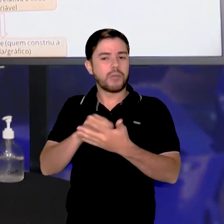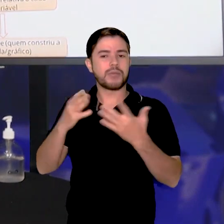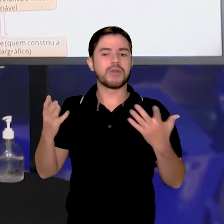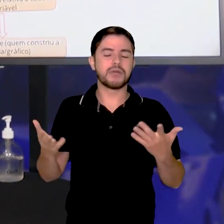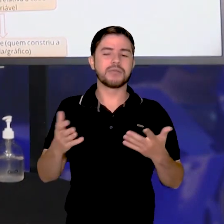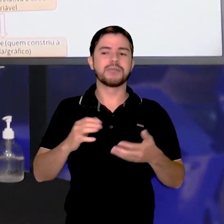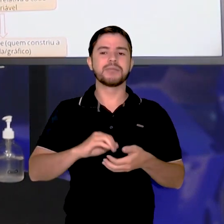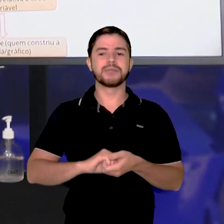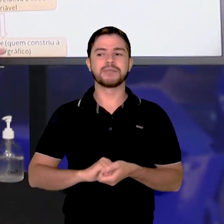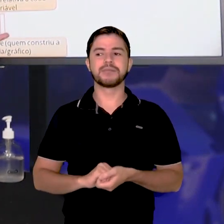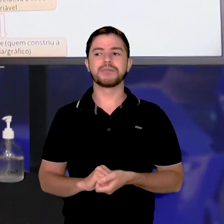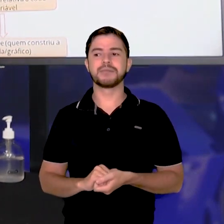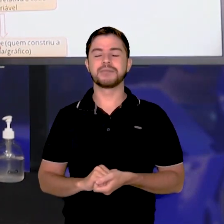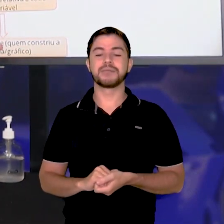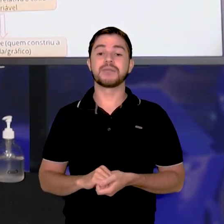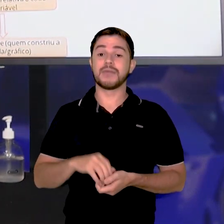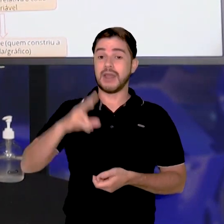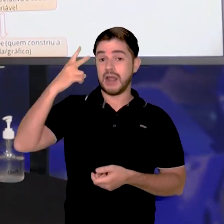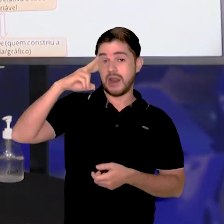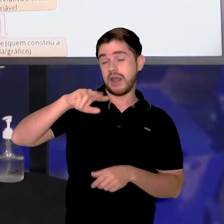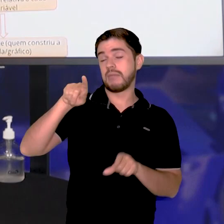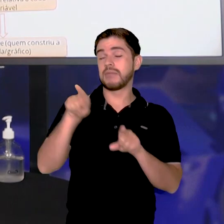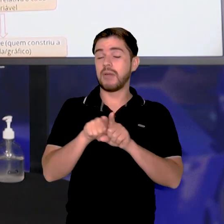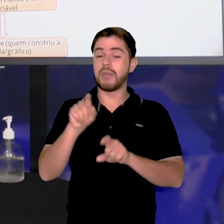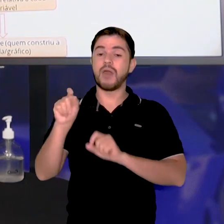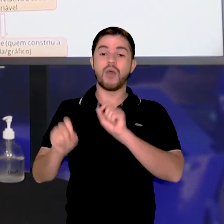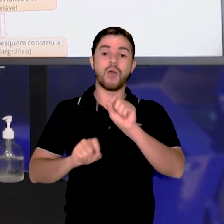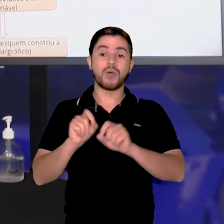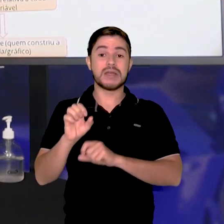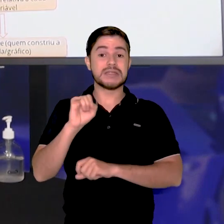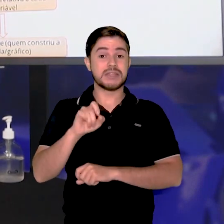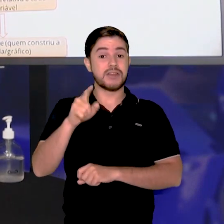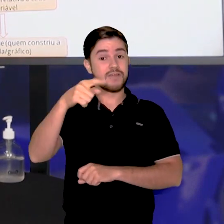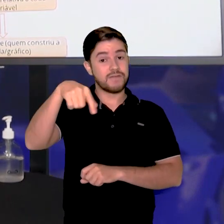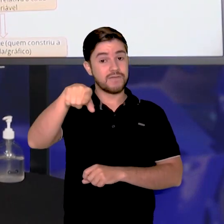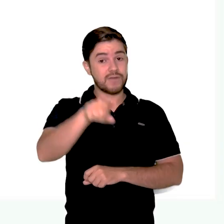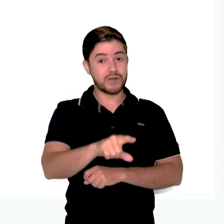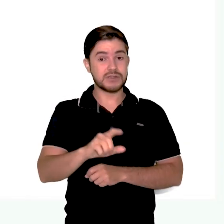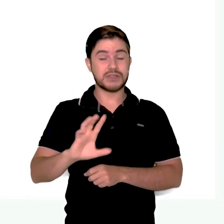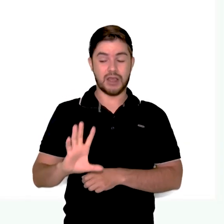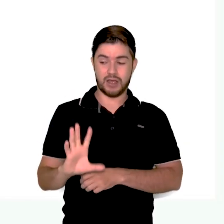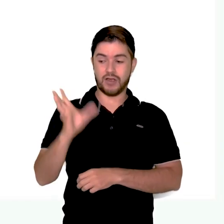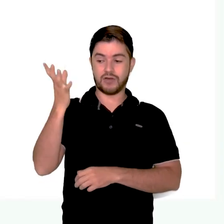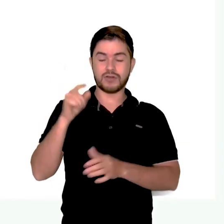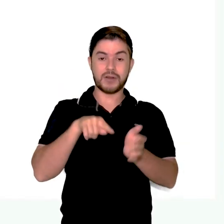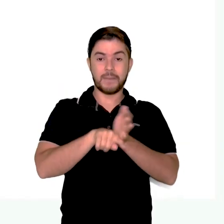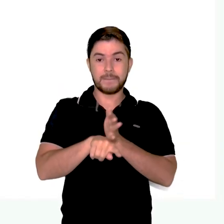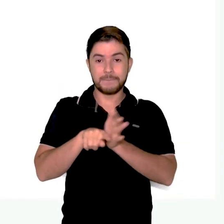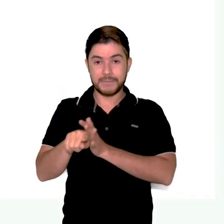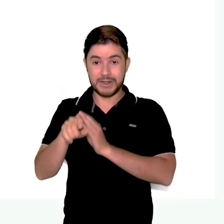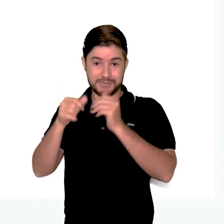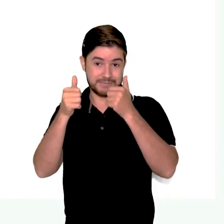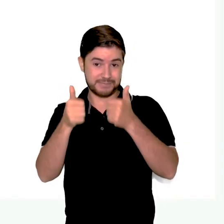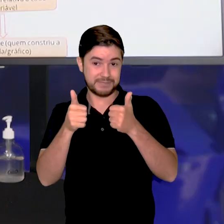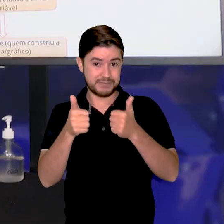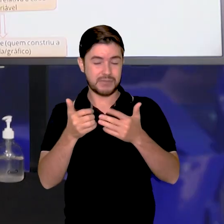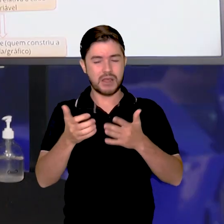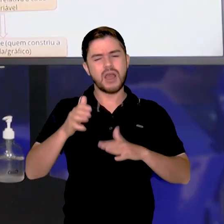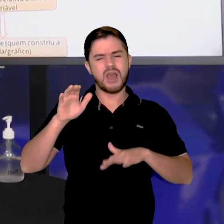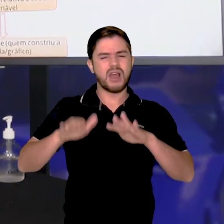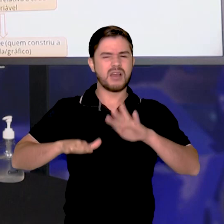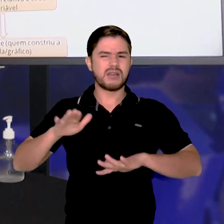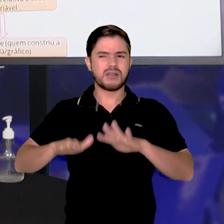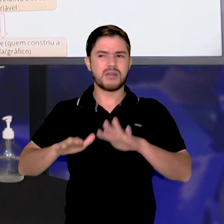de qual livro, tá certo? Lembrem aqui também que, se foi você que realizou a pesquisa, então a fonte é você mesmo, tá certo? Geralmente